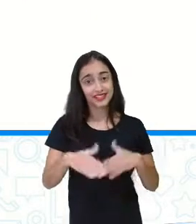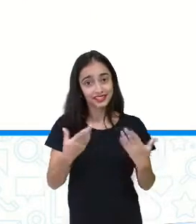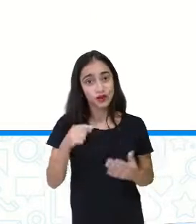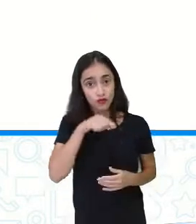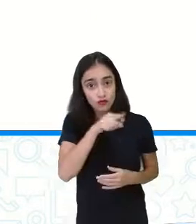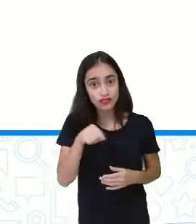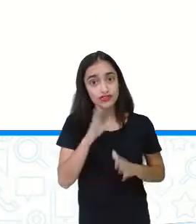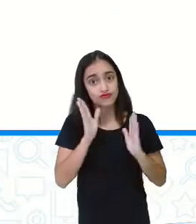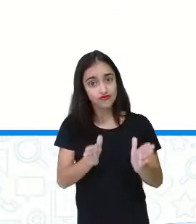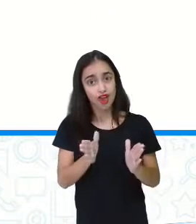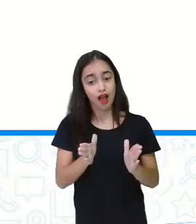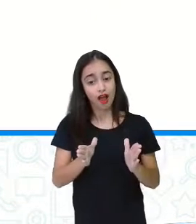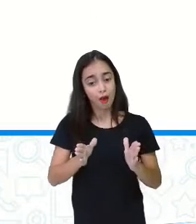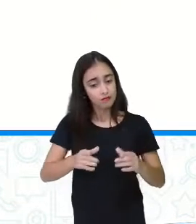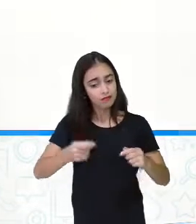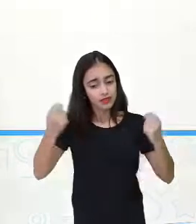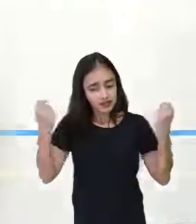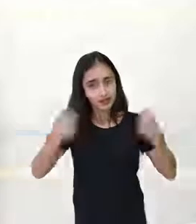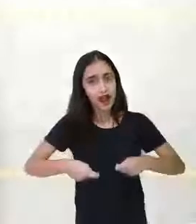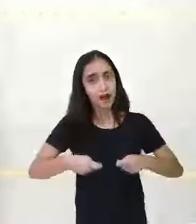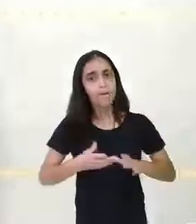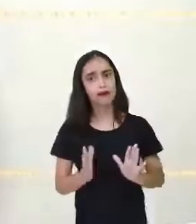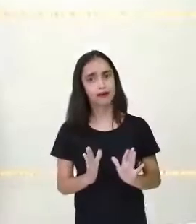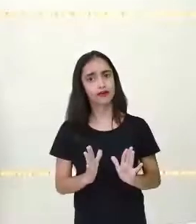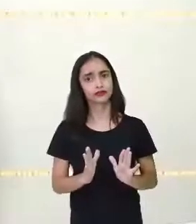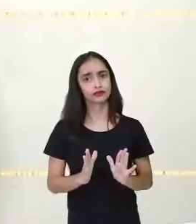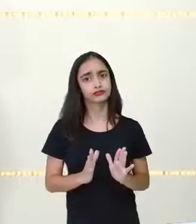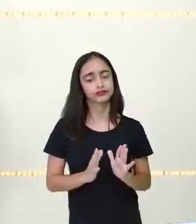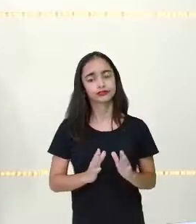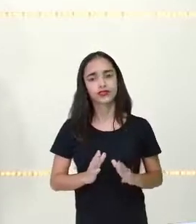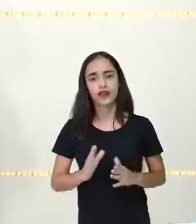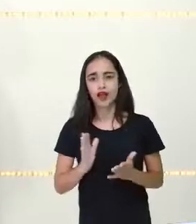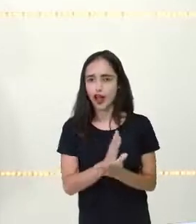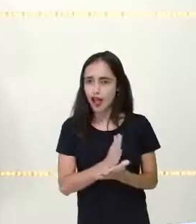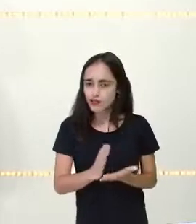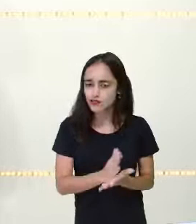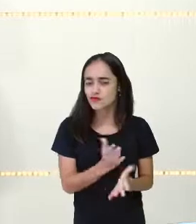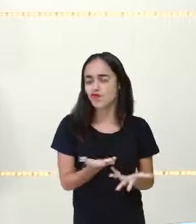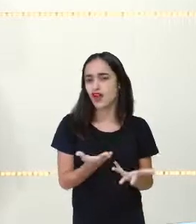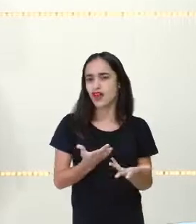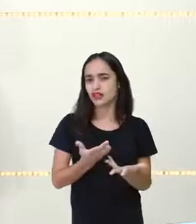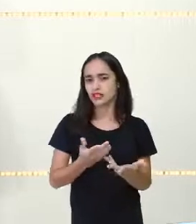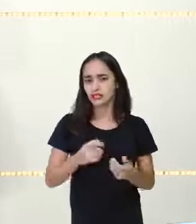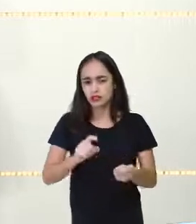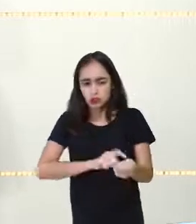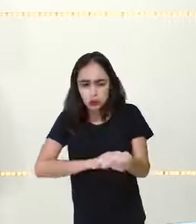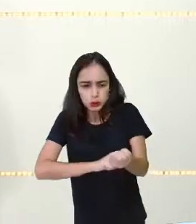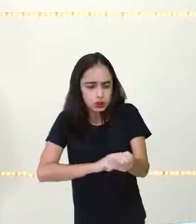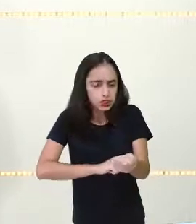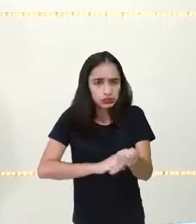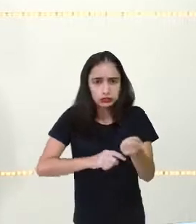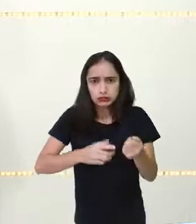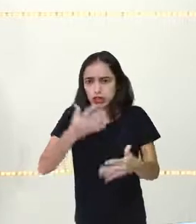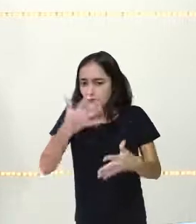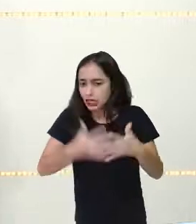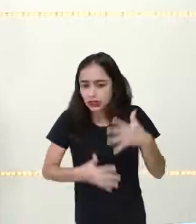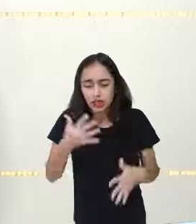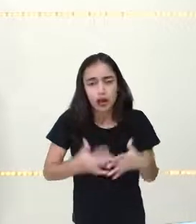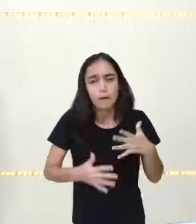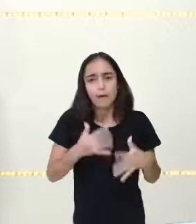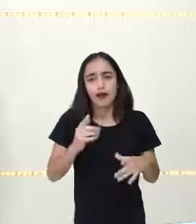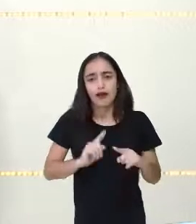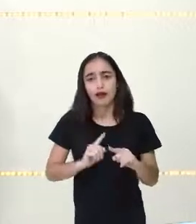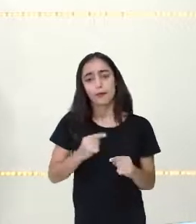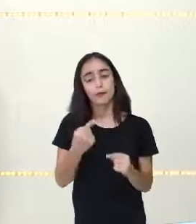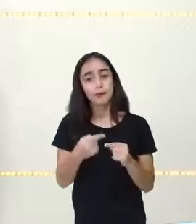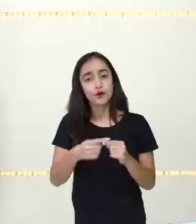preparado Fique tranquilo muitas vezes nessas aulas o fator nervosismo atrapalha bastante porque você